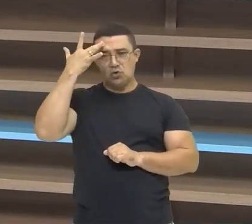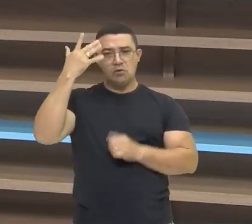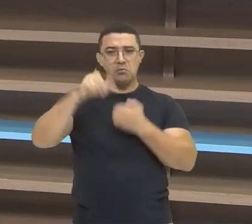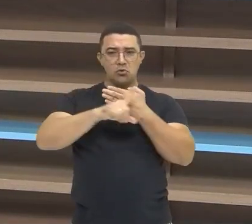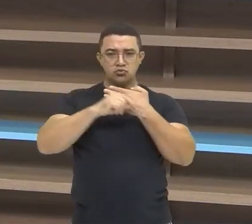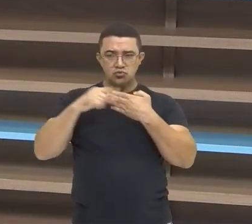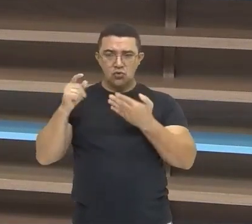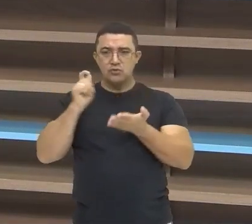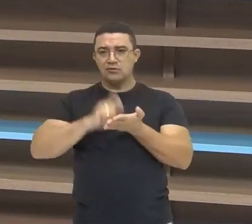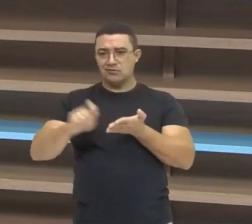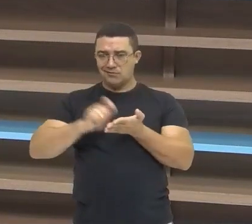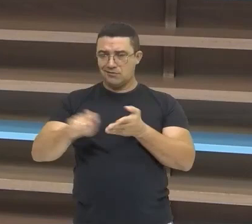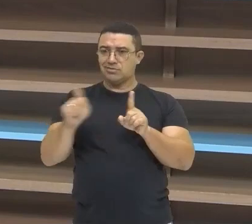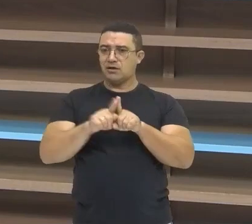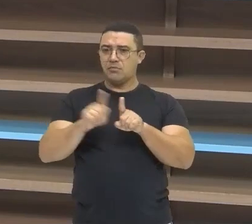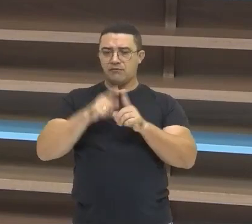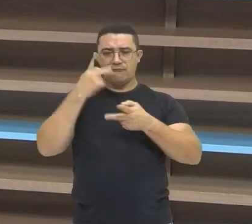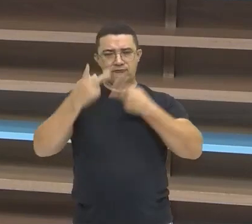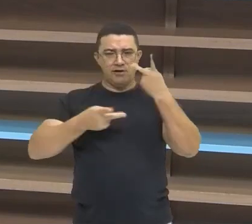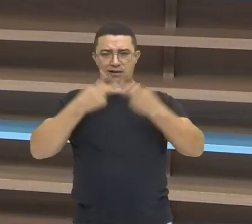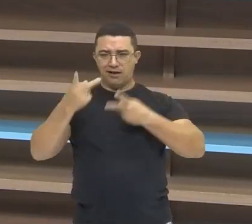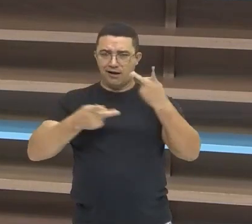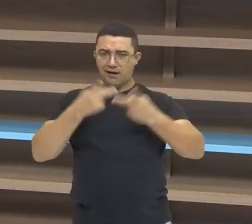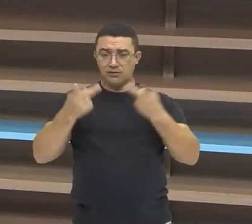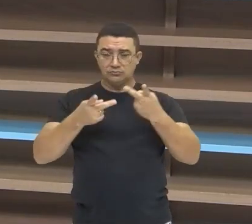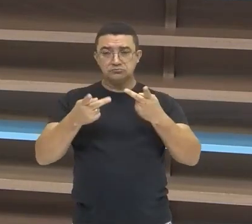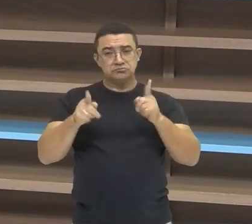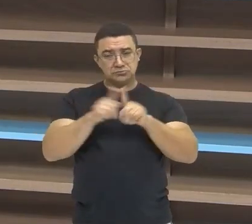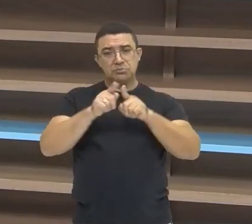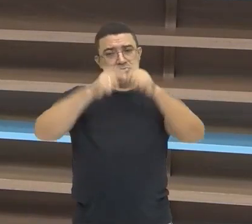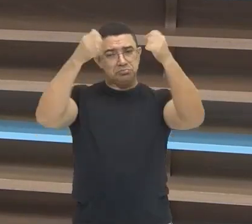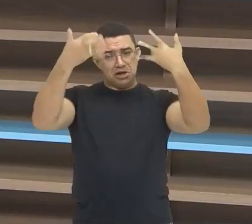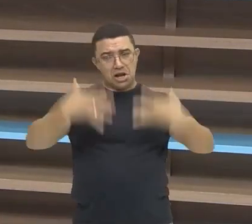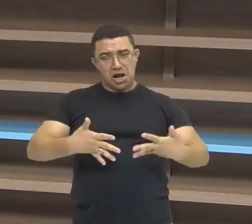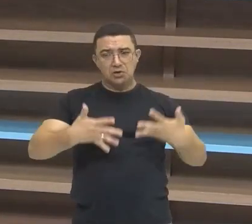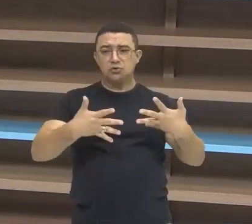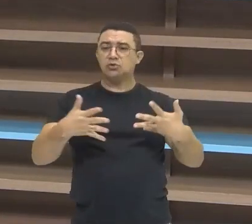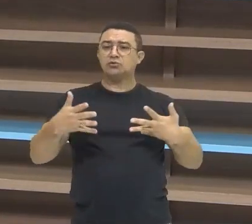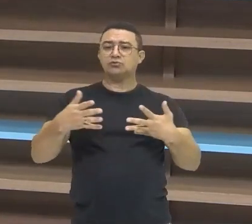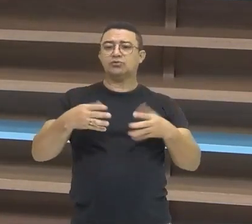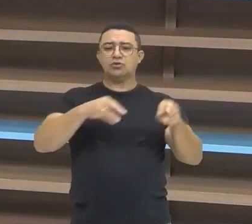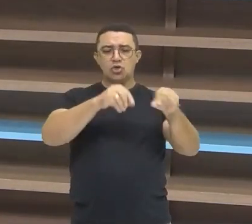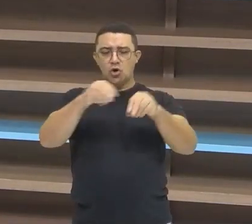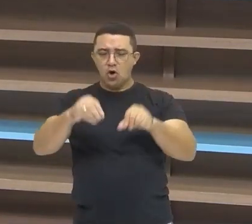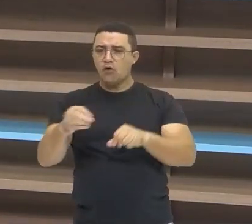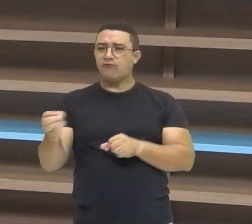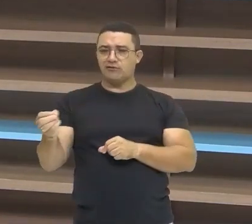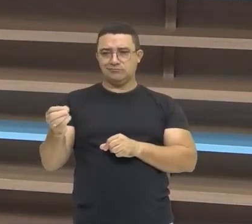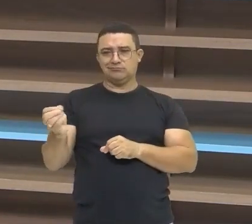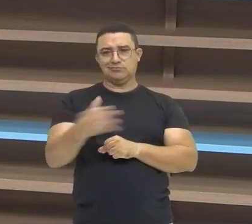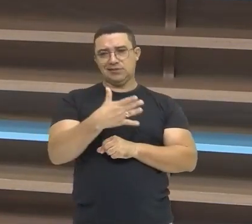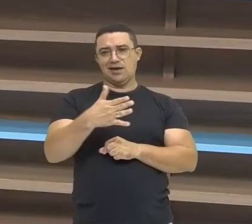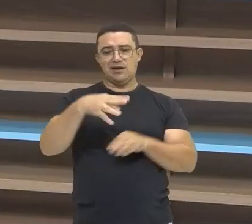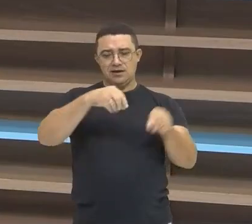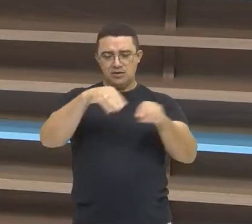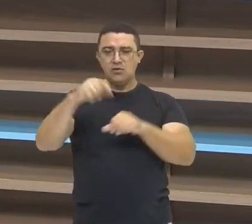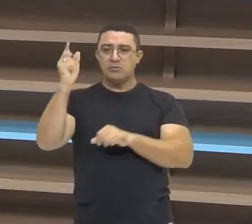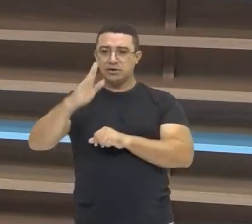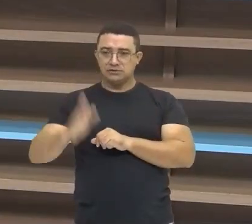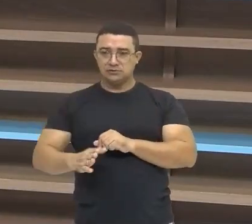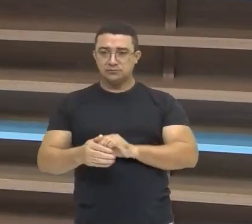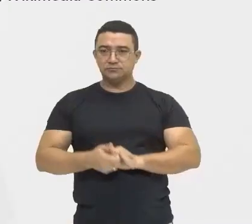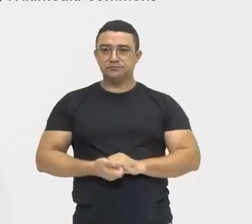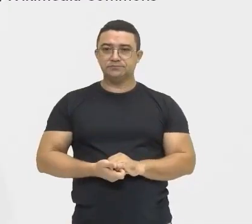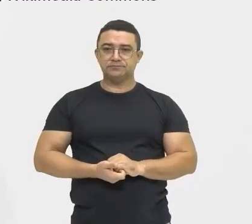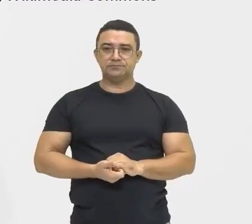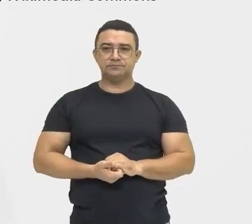também falaram, não só do novo território da ilha de Vera Cruz, mas também de outras partes do território americano. Seguindo,